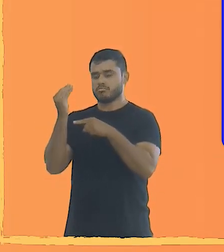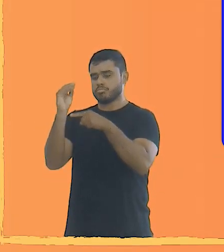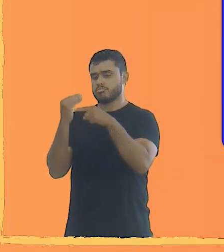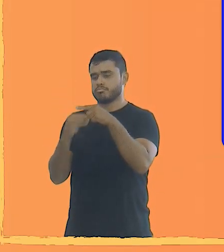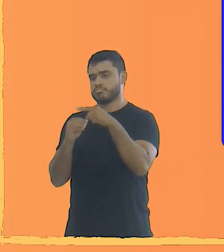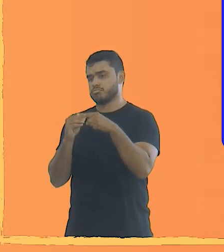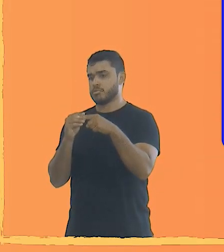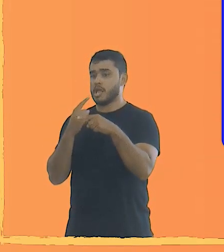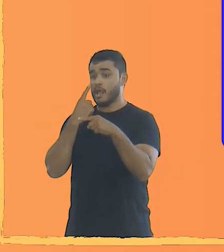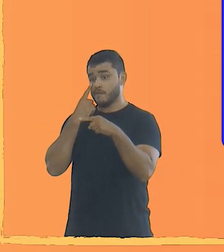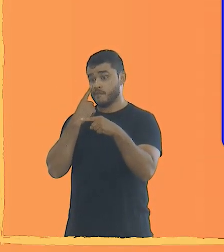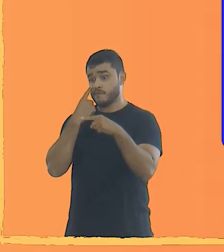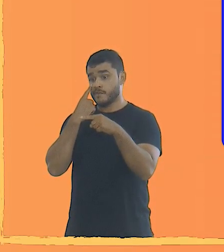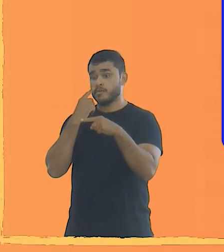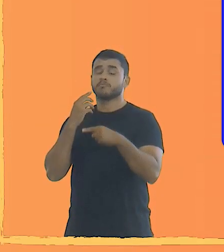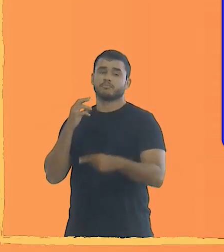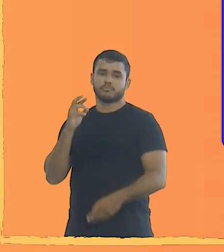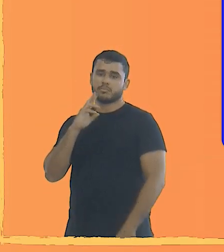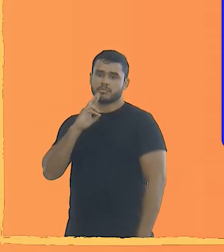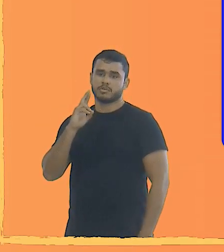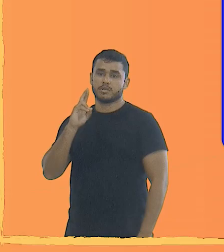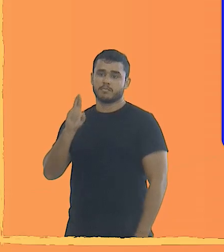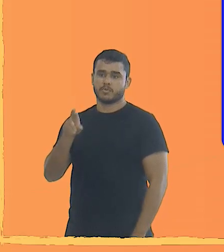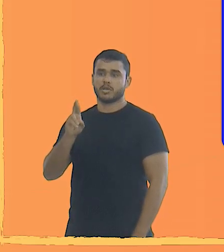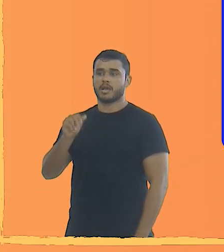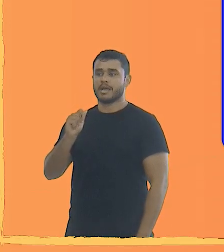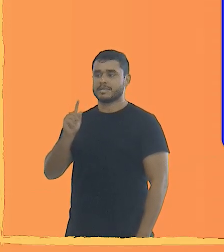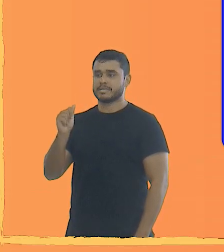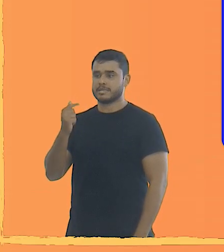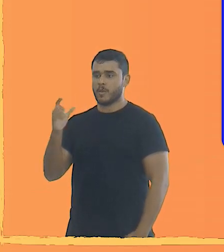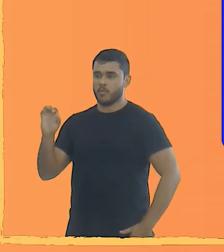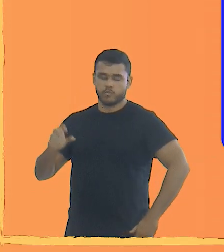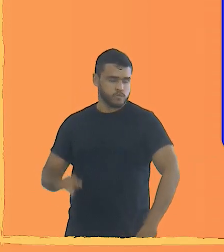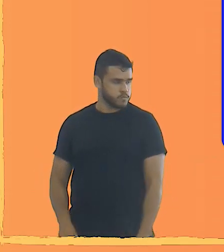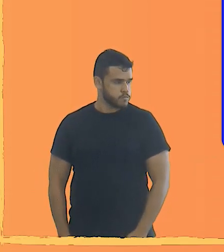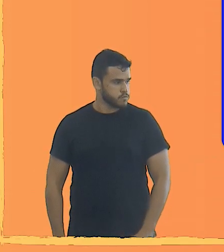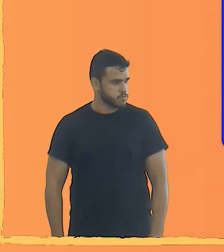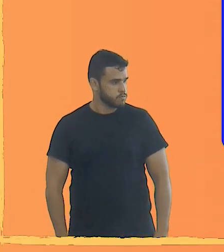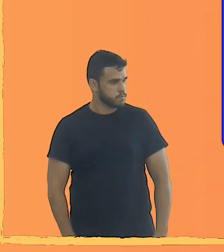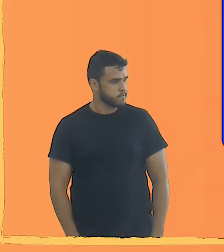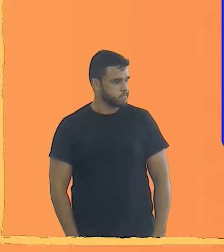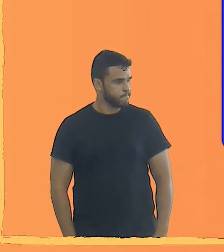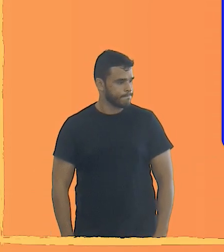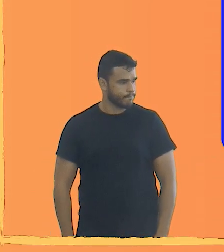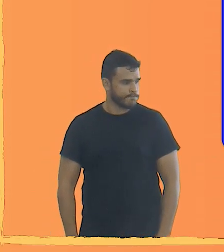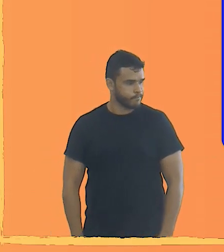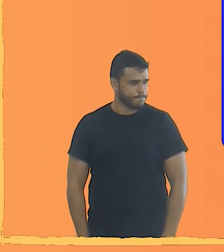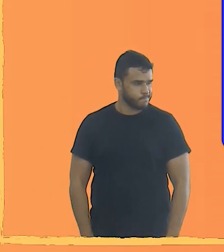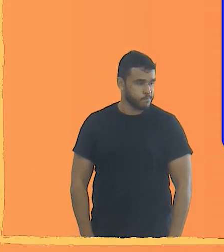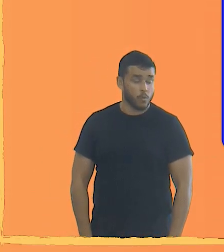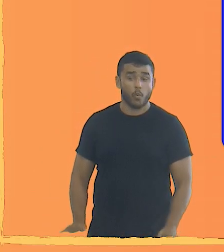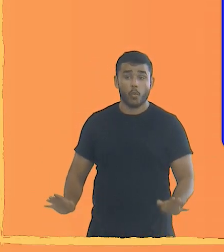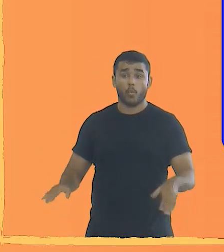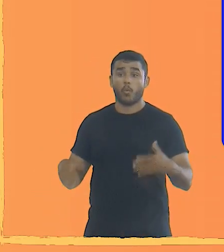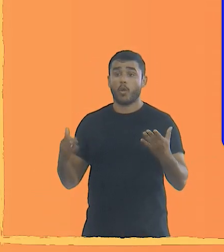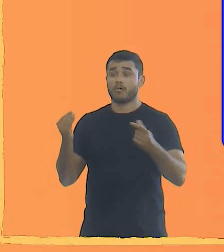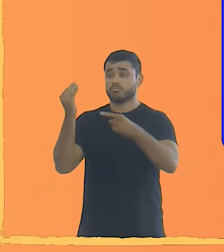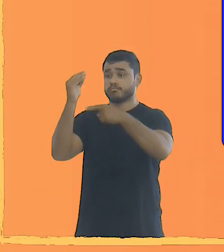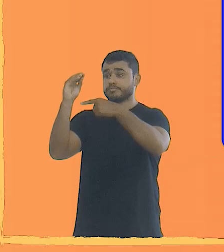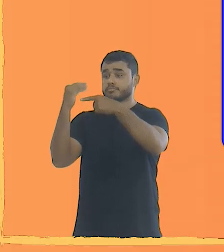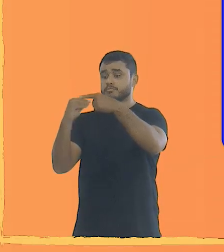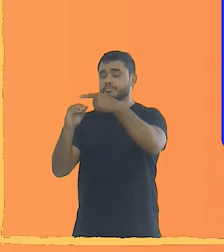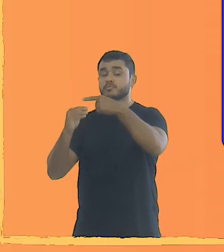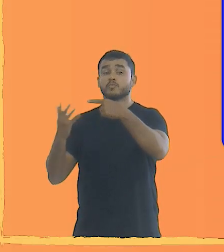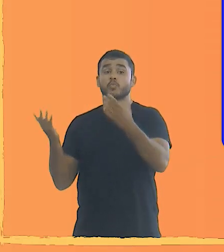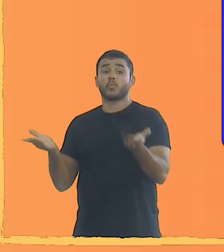A pergunta da questão é: o coeficiente de melhora dessa alteração, qual